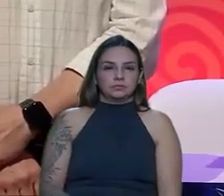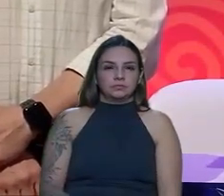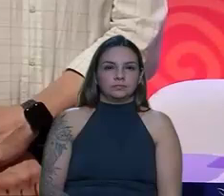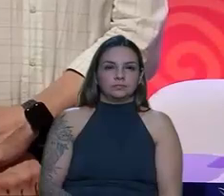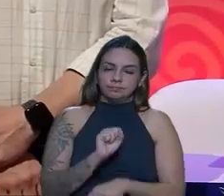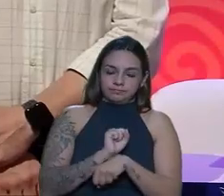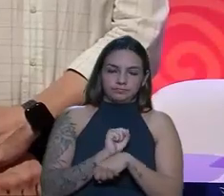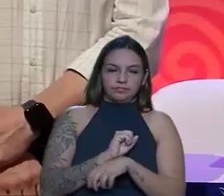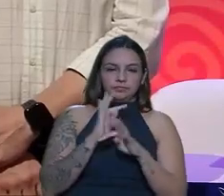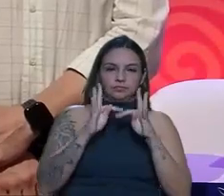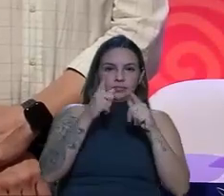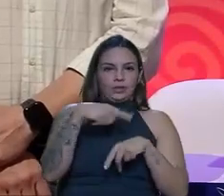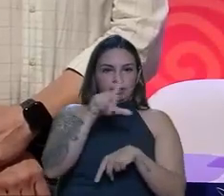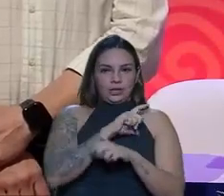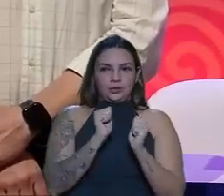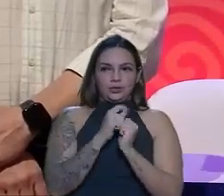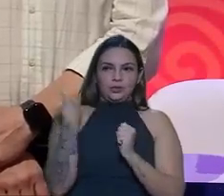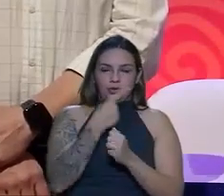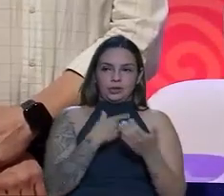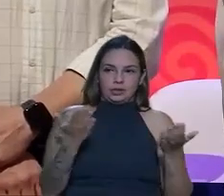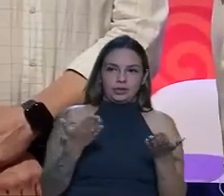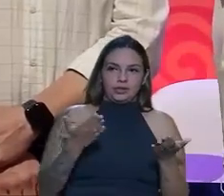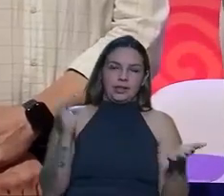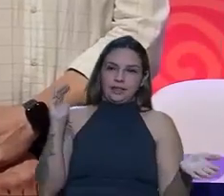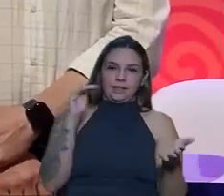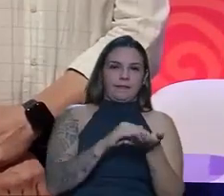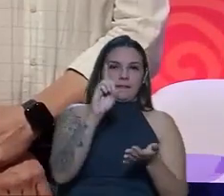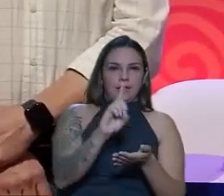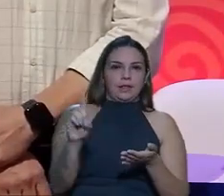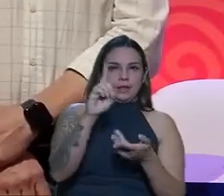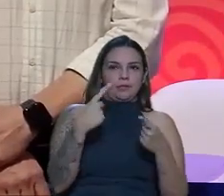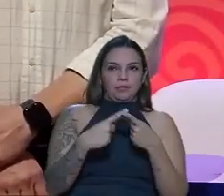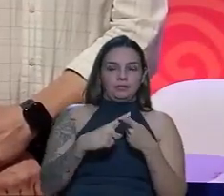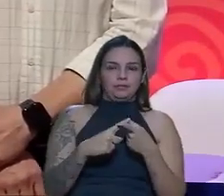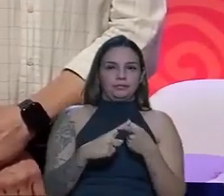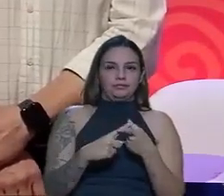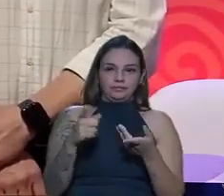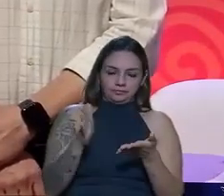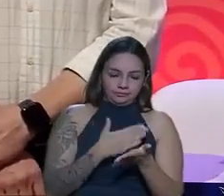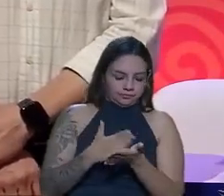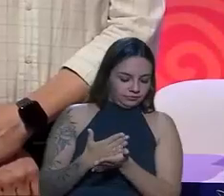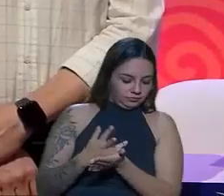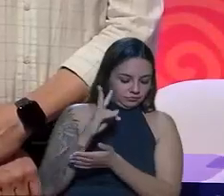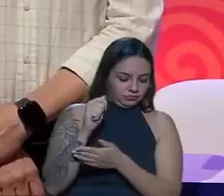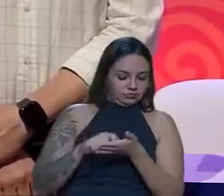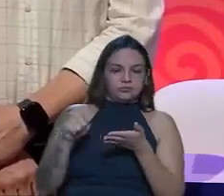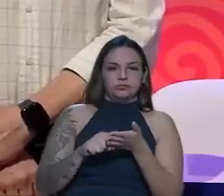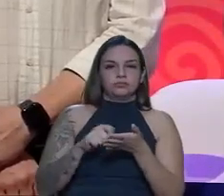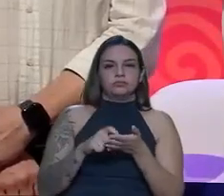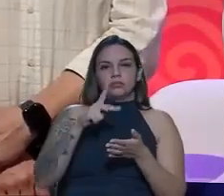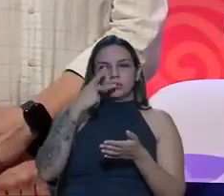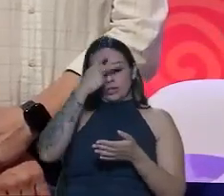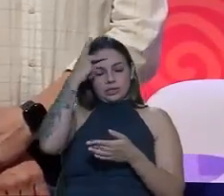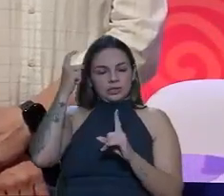só espero que todos estejam conosco de agora até domingo, porque esse livro vai ser escrito pela